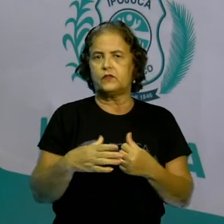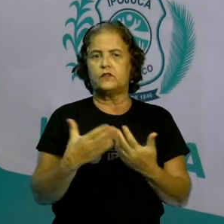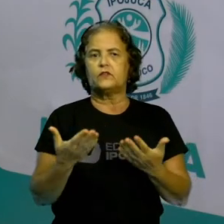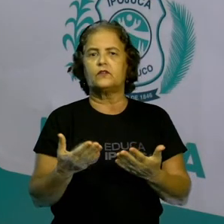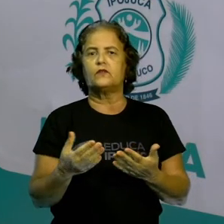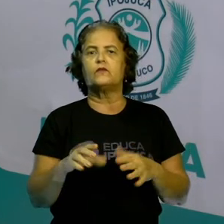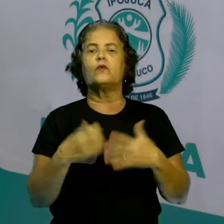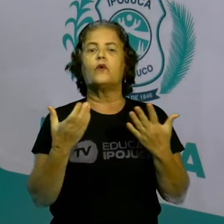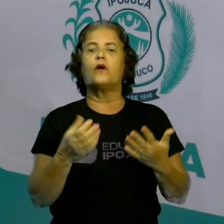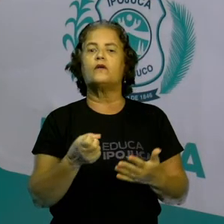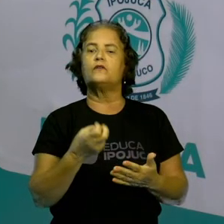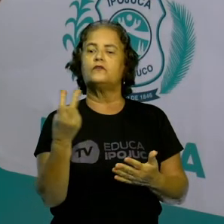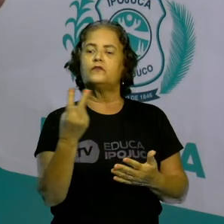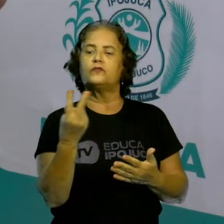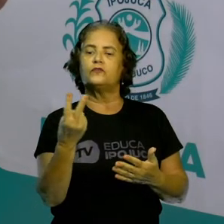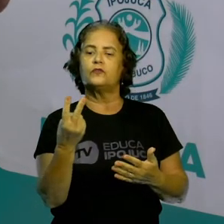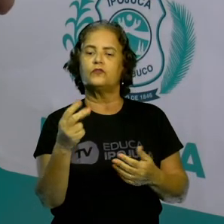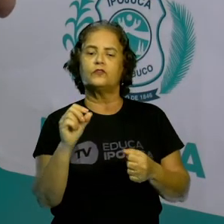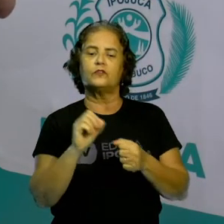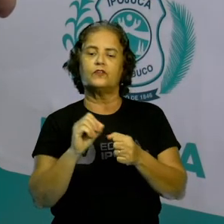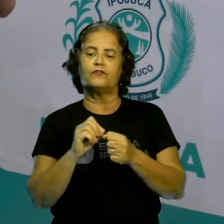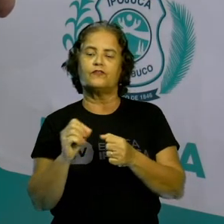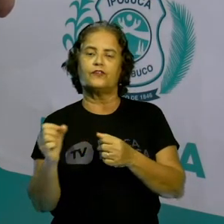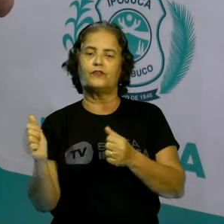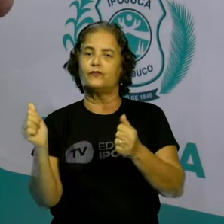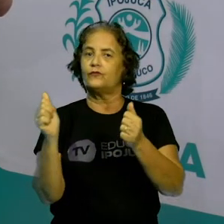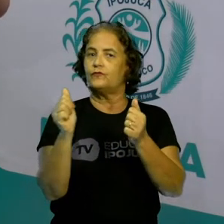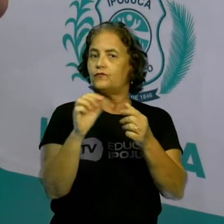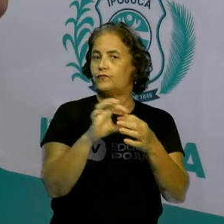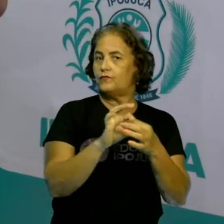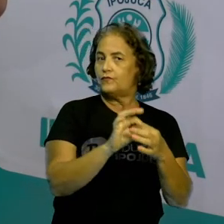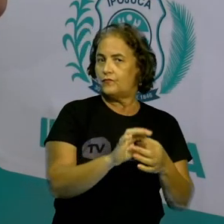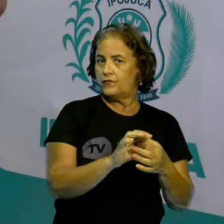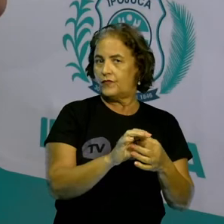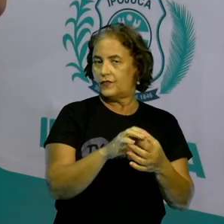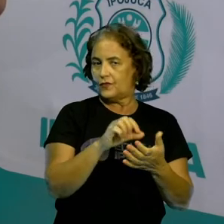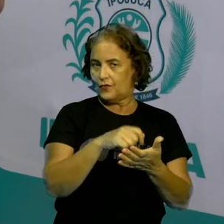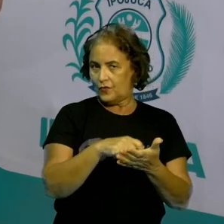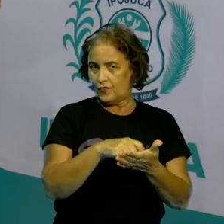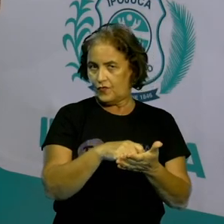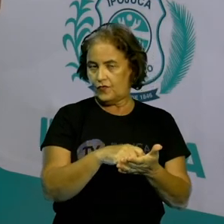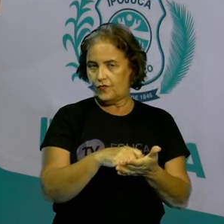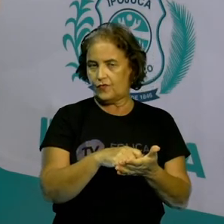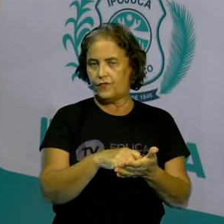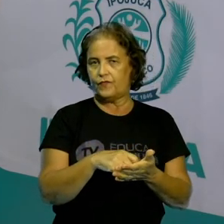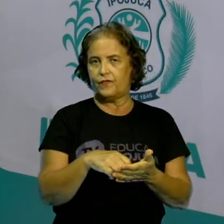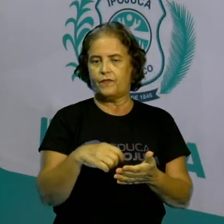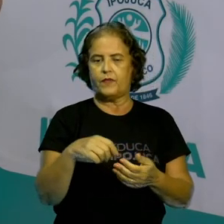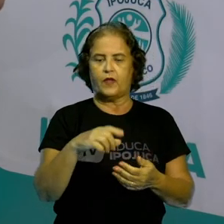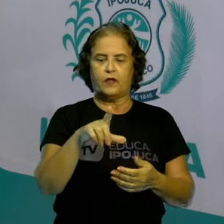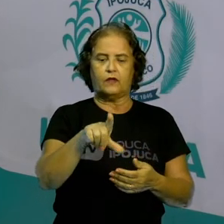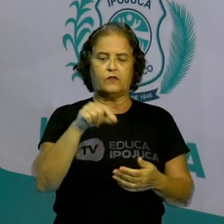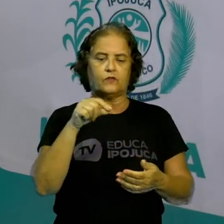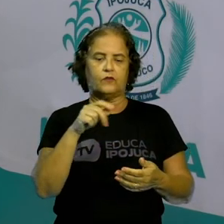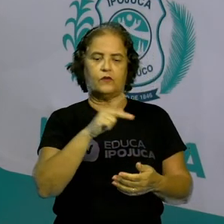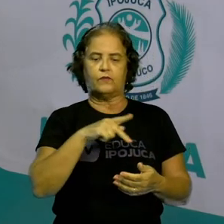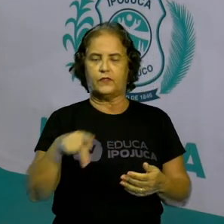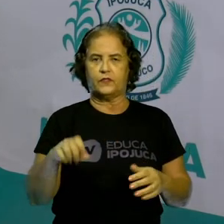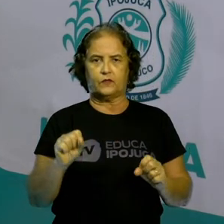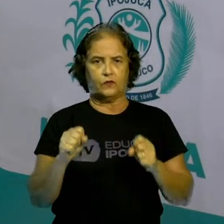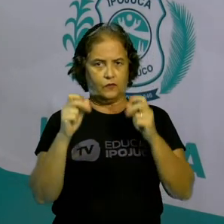os dois estados aí que fizeram aquele acordo para escolher o presidente? Ok, pessoal? Respondam.